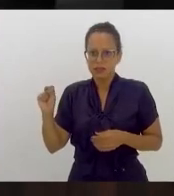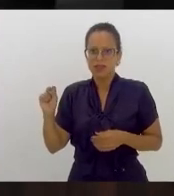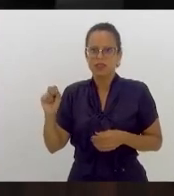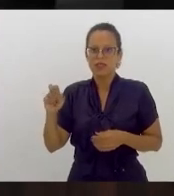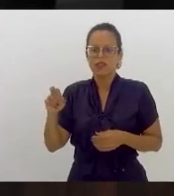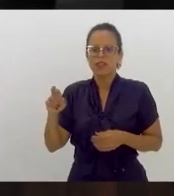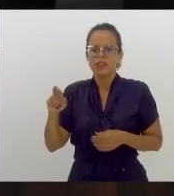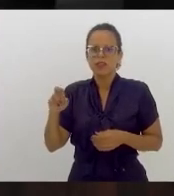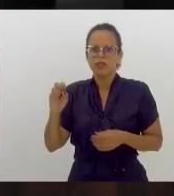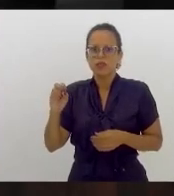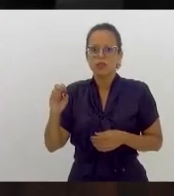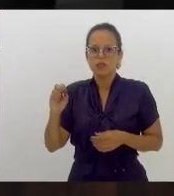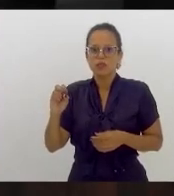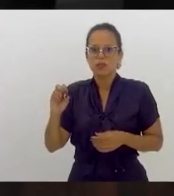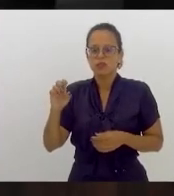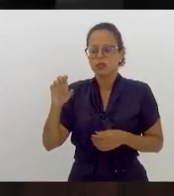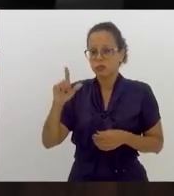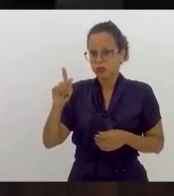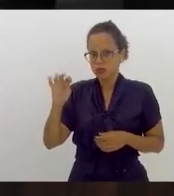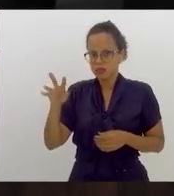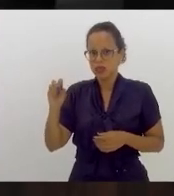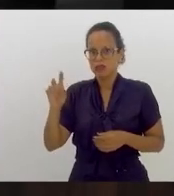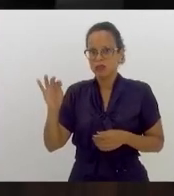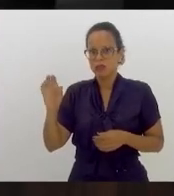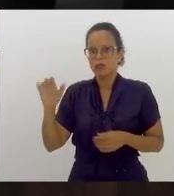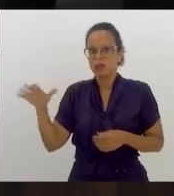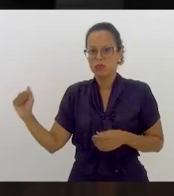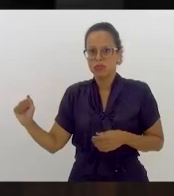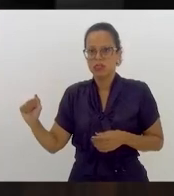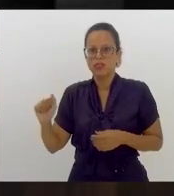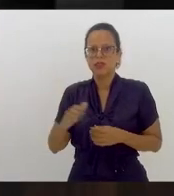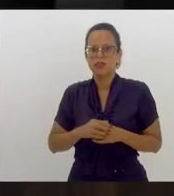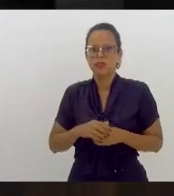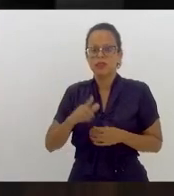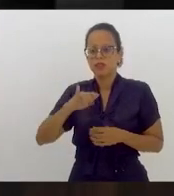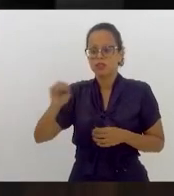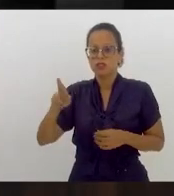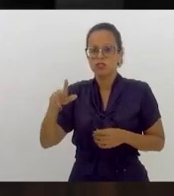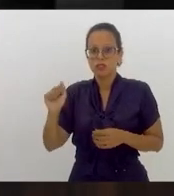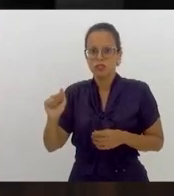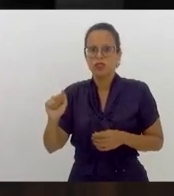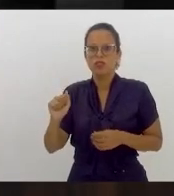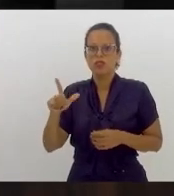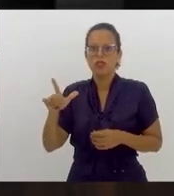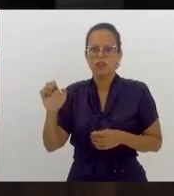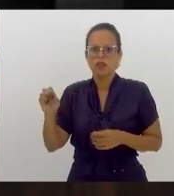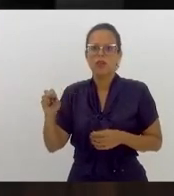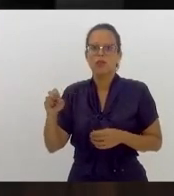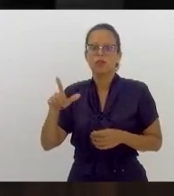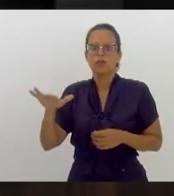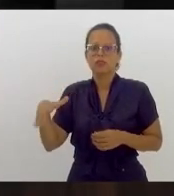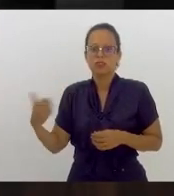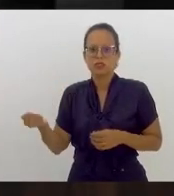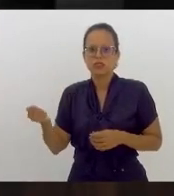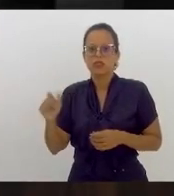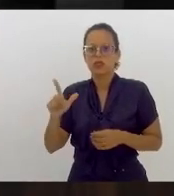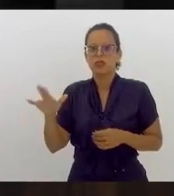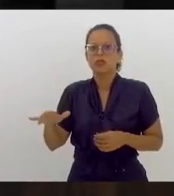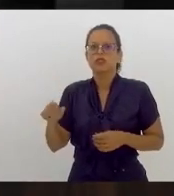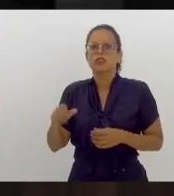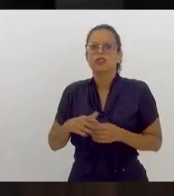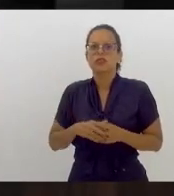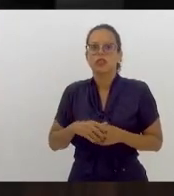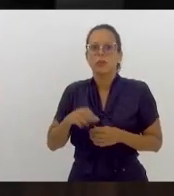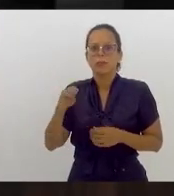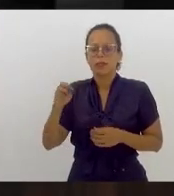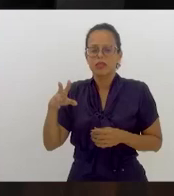Ratinho, Gustavo Schmidt, Gustavo Tutuca, Jari Oliveira, Jorge Felipe Neto, Léo Vieira, Lucinha, Luiz Paulo, Marcelo